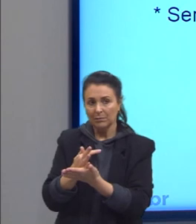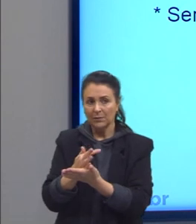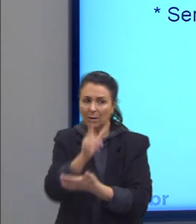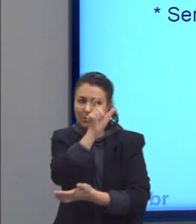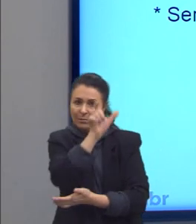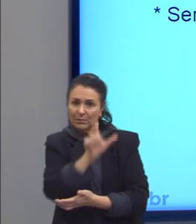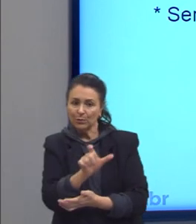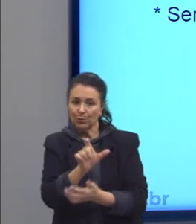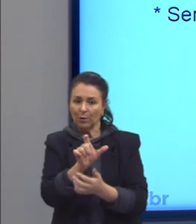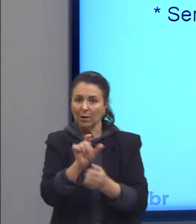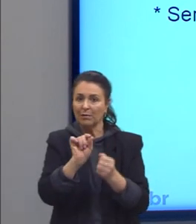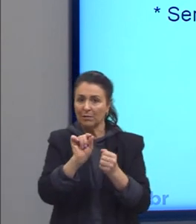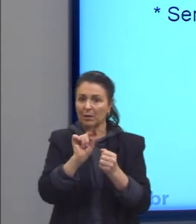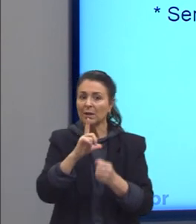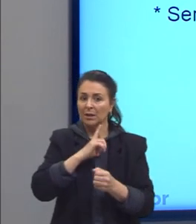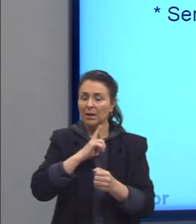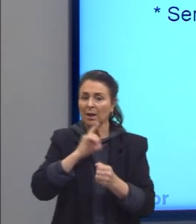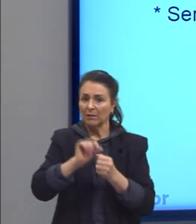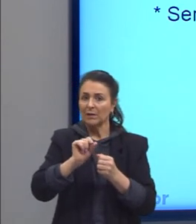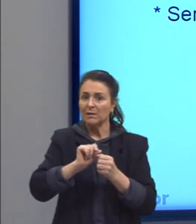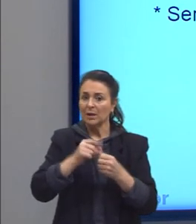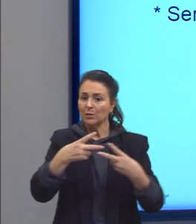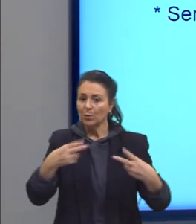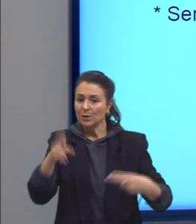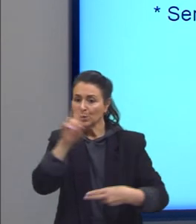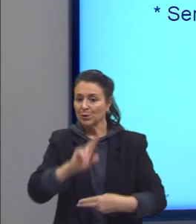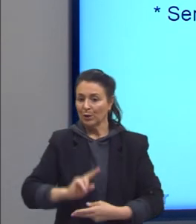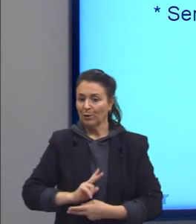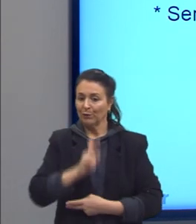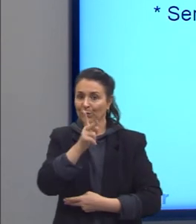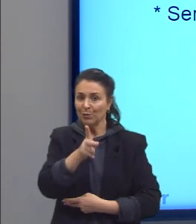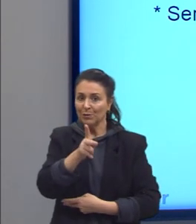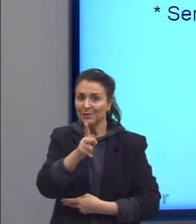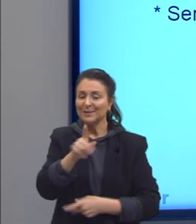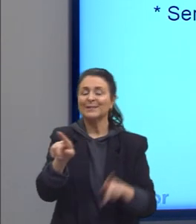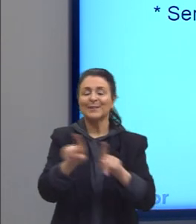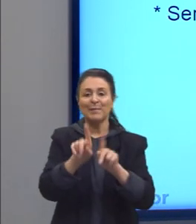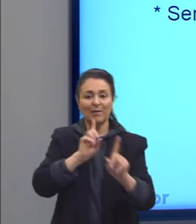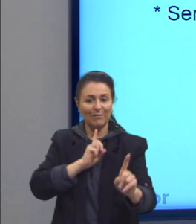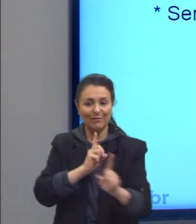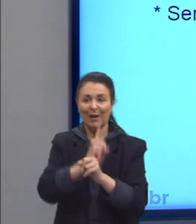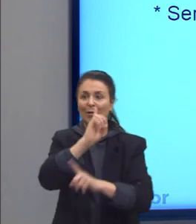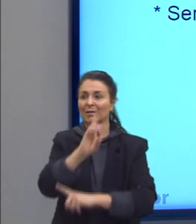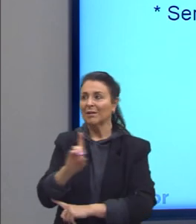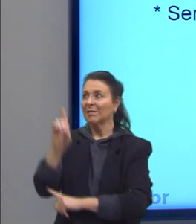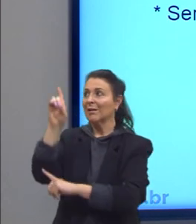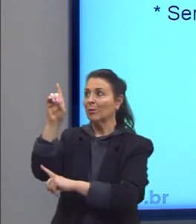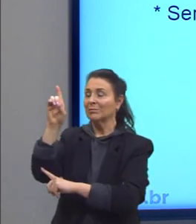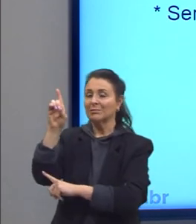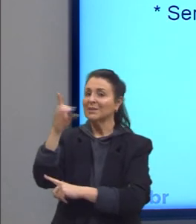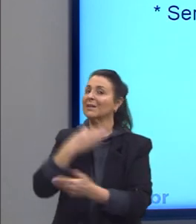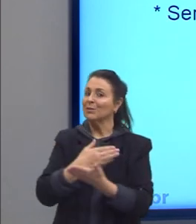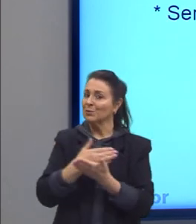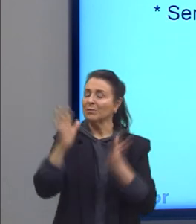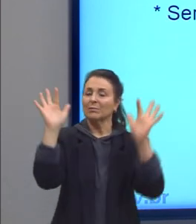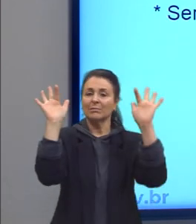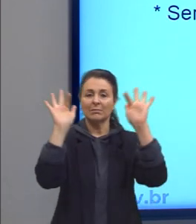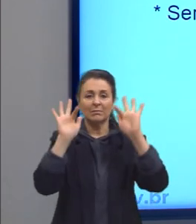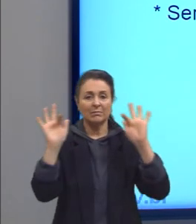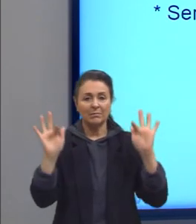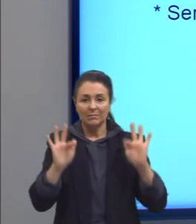sujeito praticasse essas virtudes ele chegaria a Deus que era o fim o último né a felicidade a